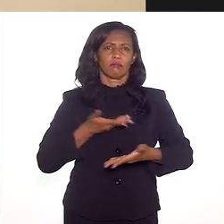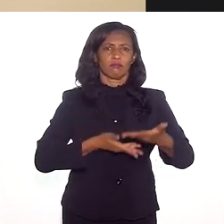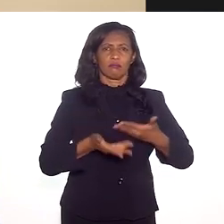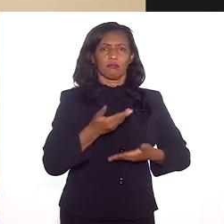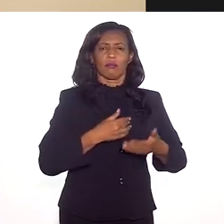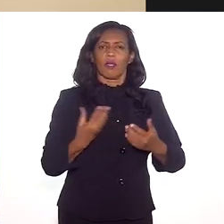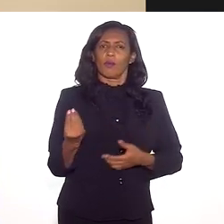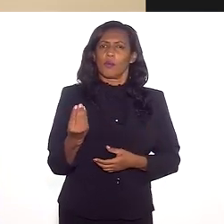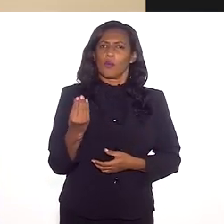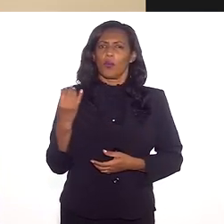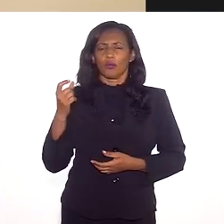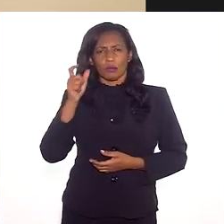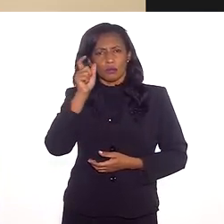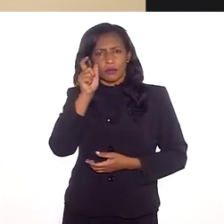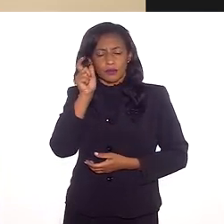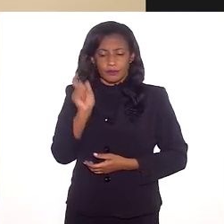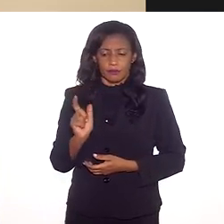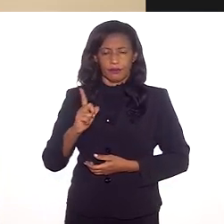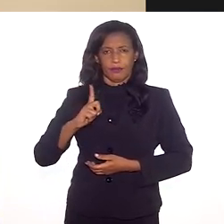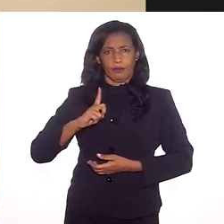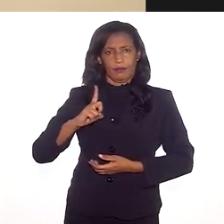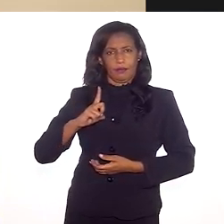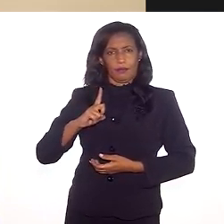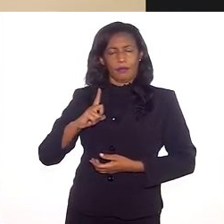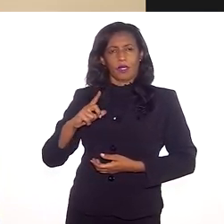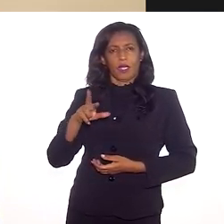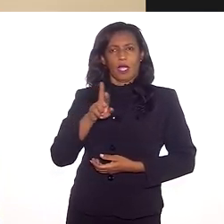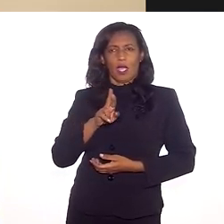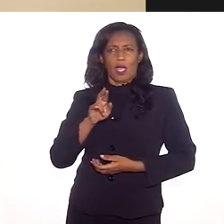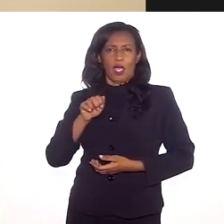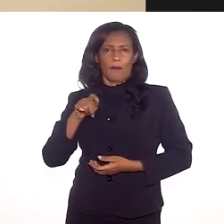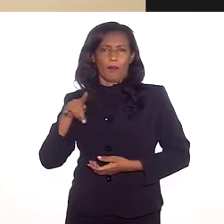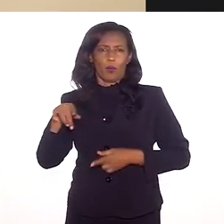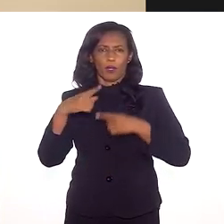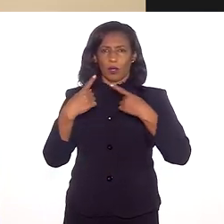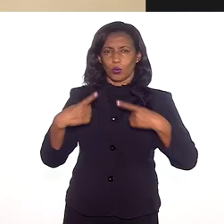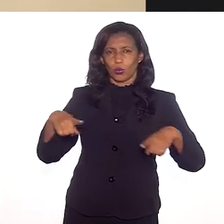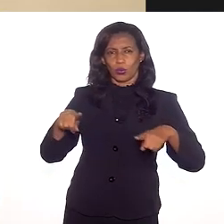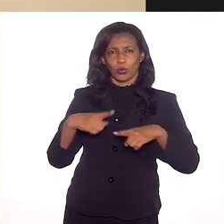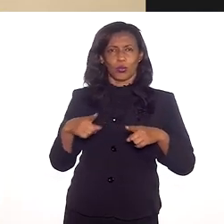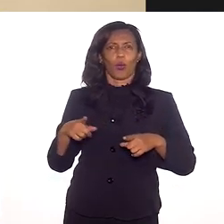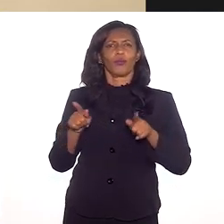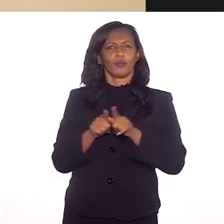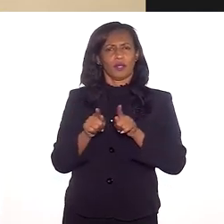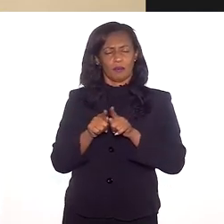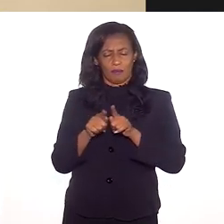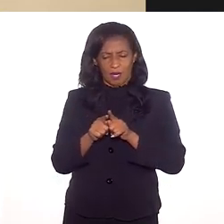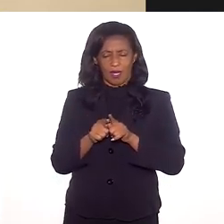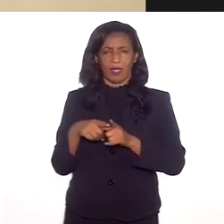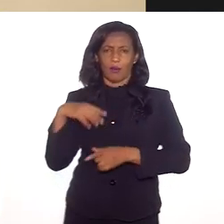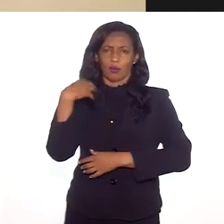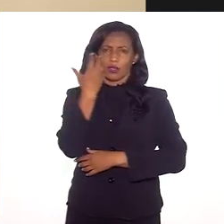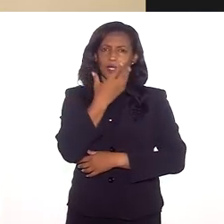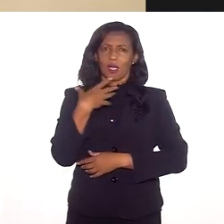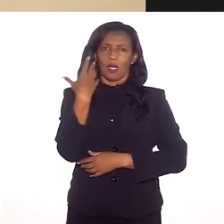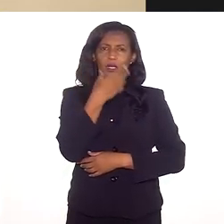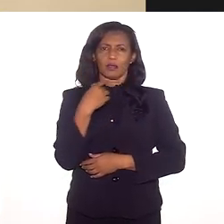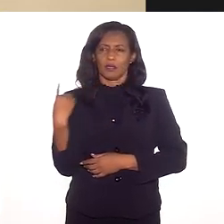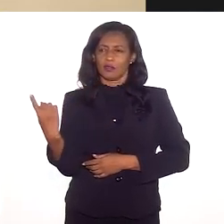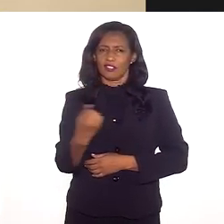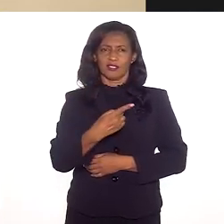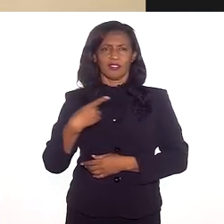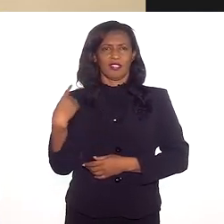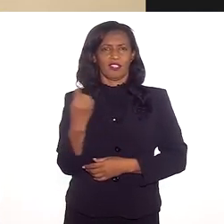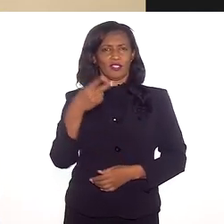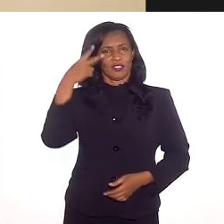parceria muito interessante, né? Vem os Sons da República, os Sons da Inconfidência, novamente, a música cantando a nossa